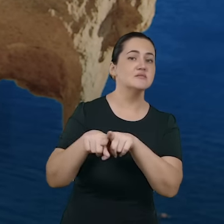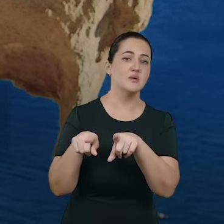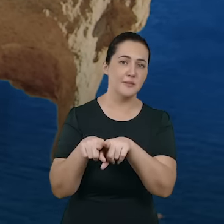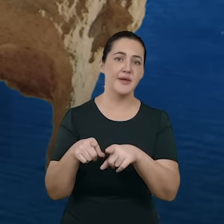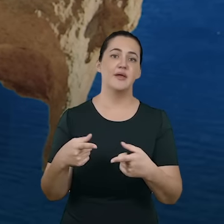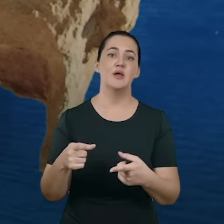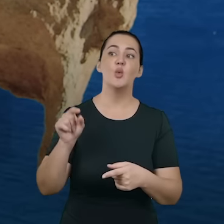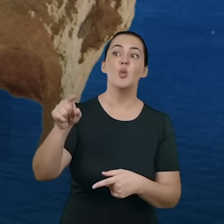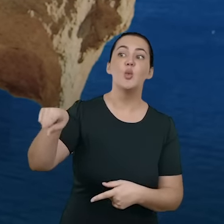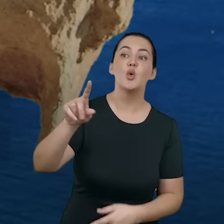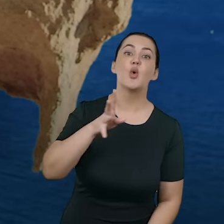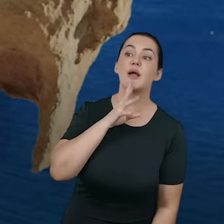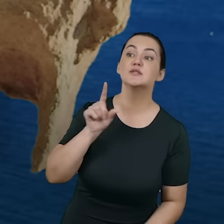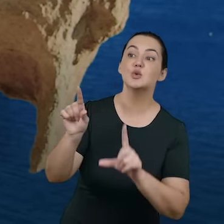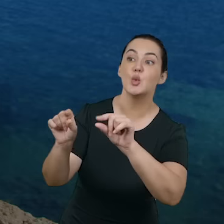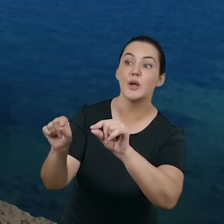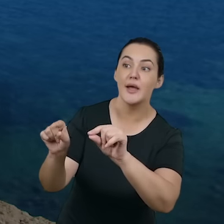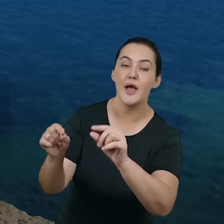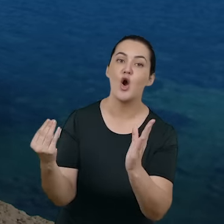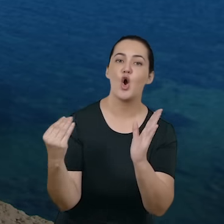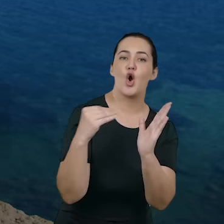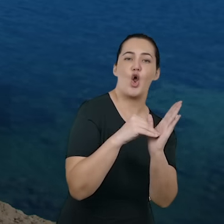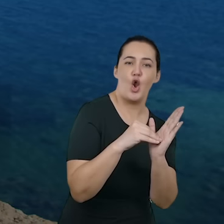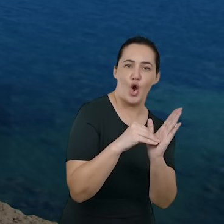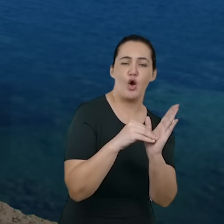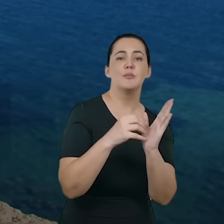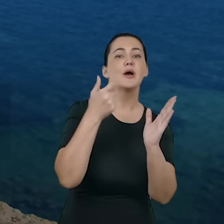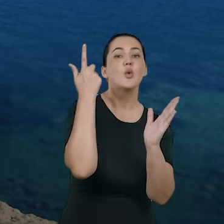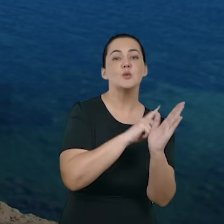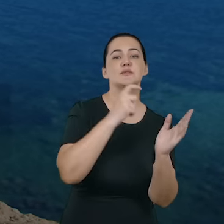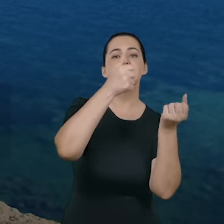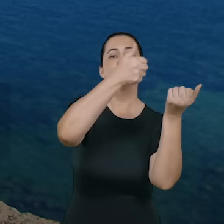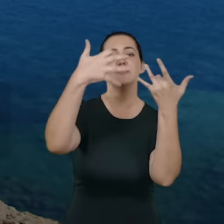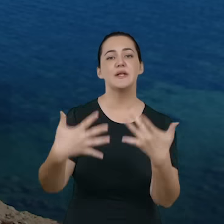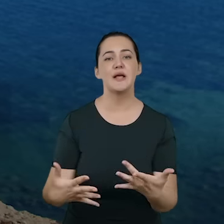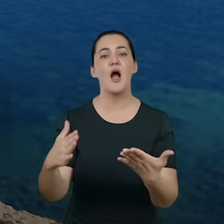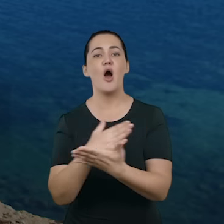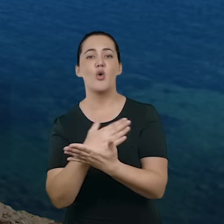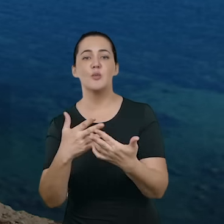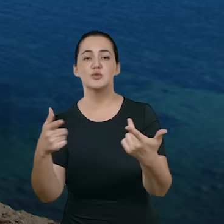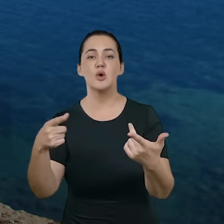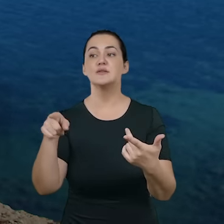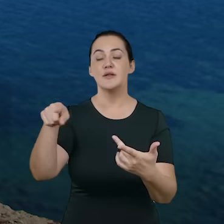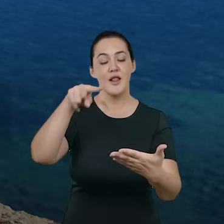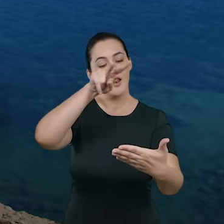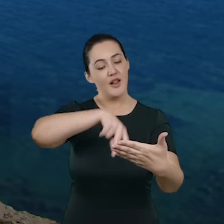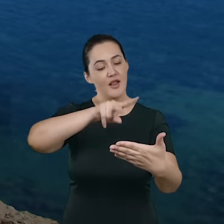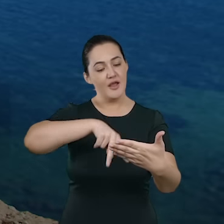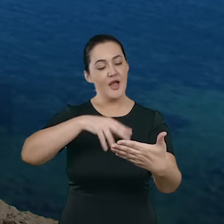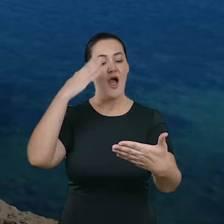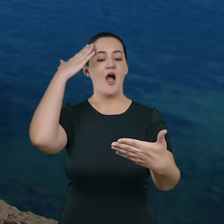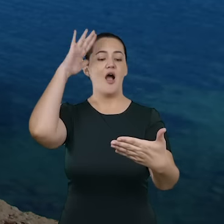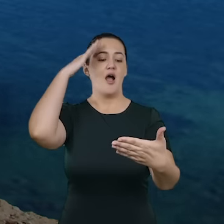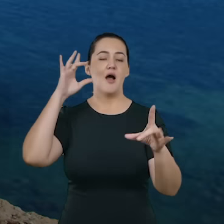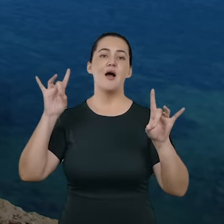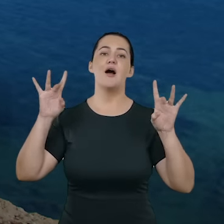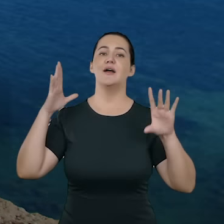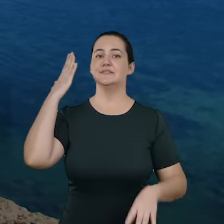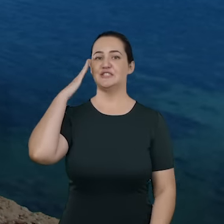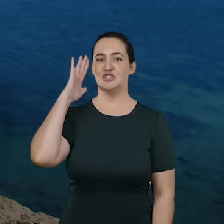conhecido para o desconhecido. Perceberam? E assim, então, ele usaria alguns elementos do mundo em redor.